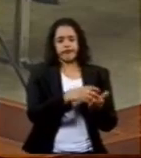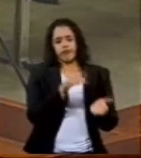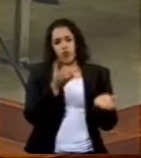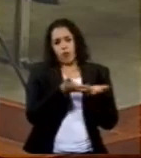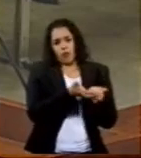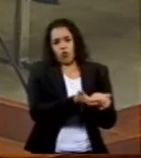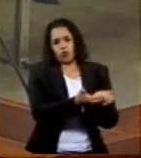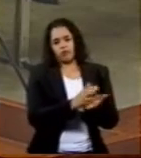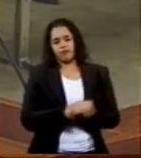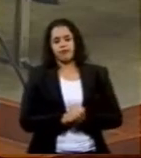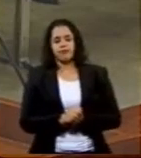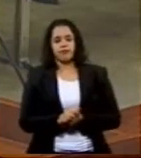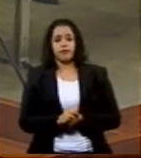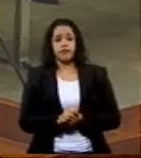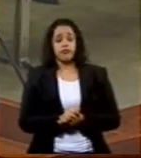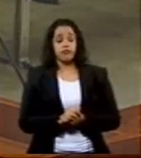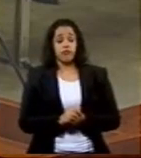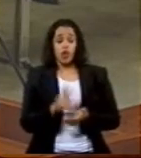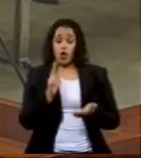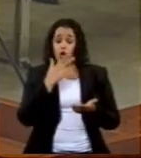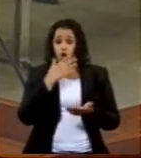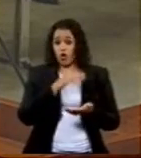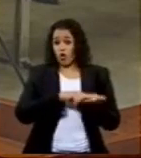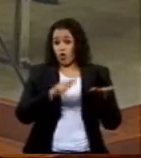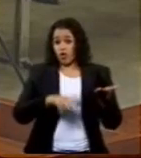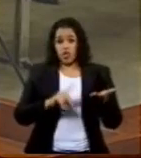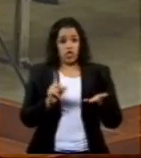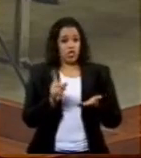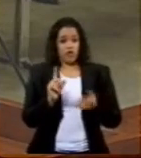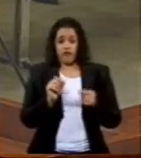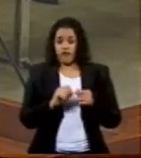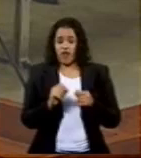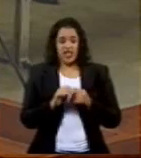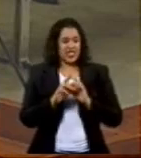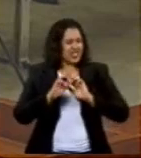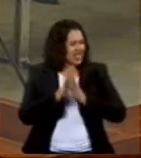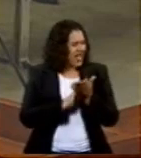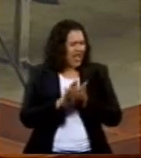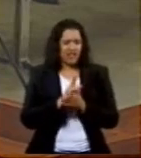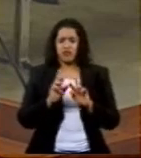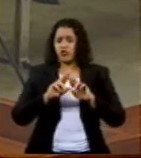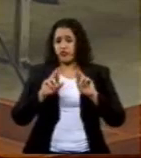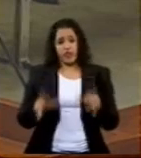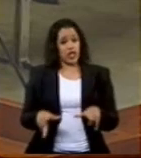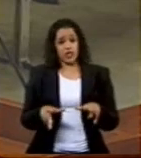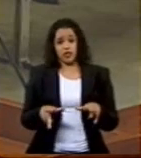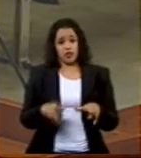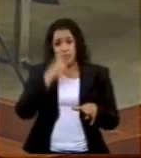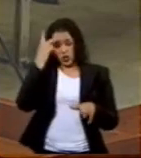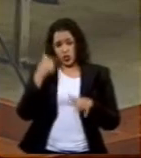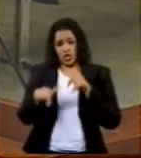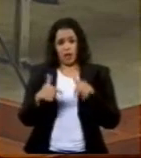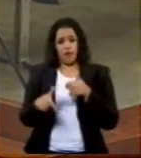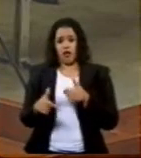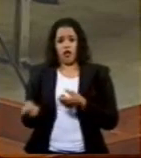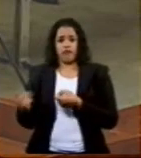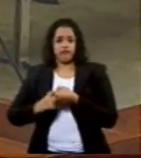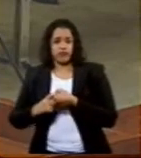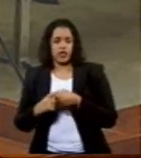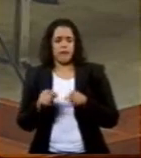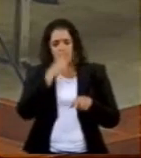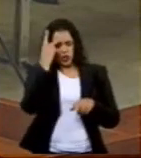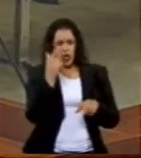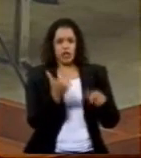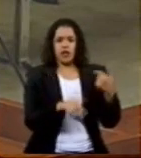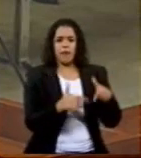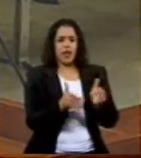Convenção 152 não faz qualquer diferença entre trabalhadores portuários avulsos e trabalhadores portuários permanentes. A lei, ao